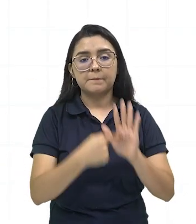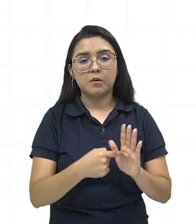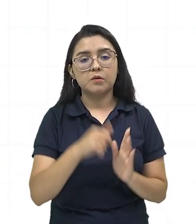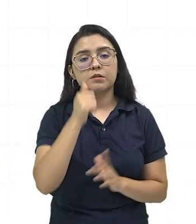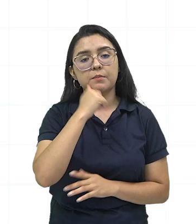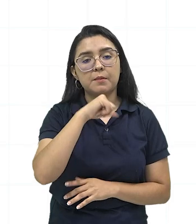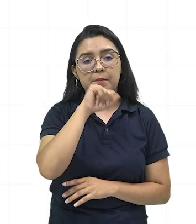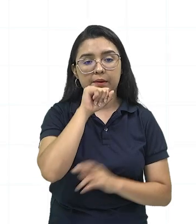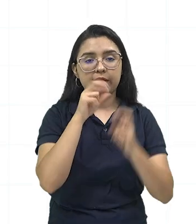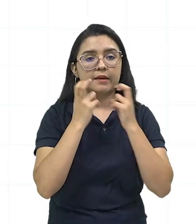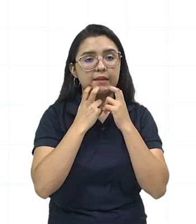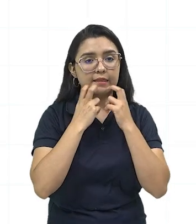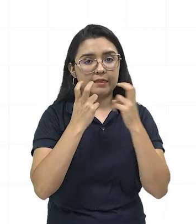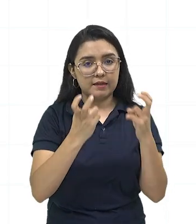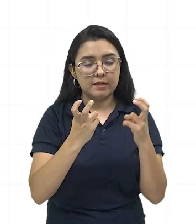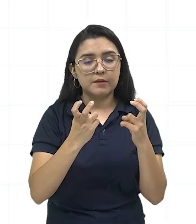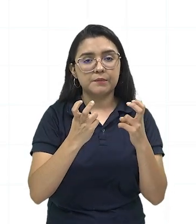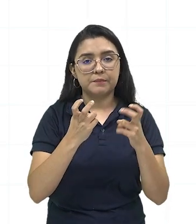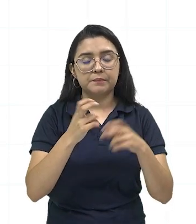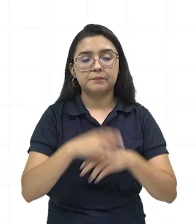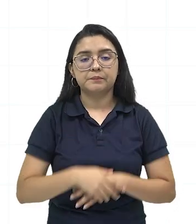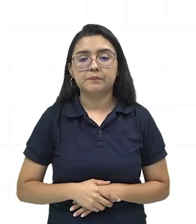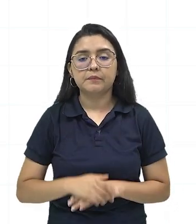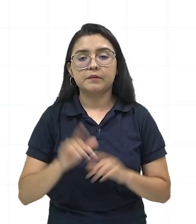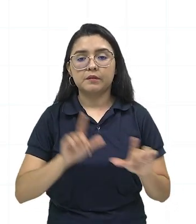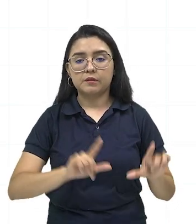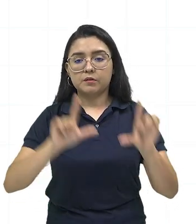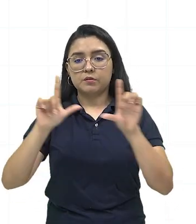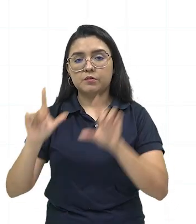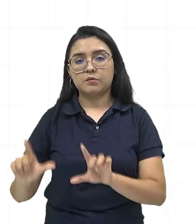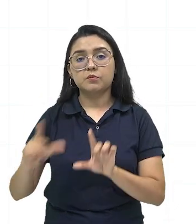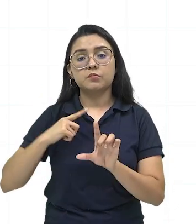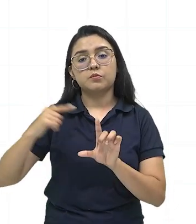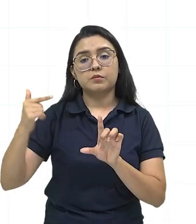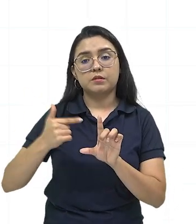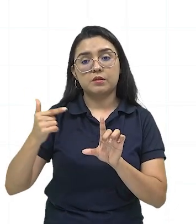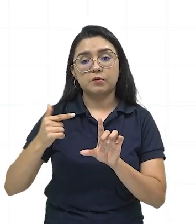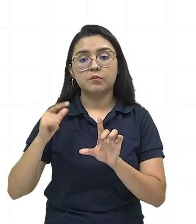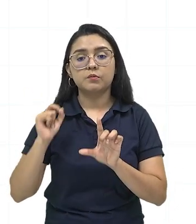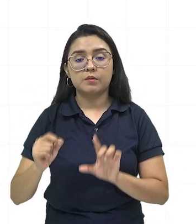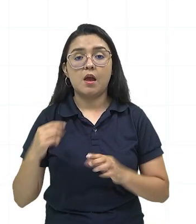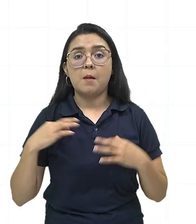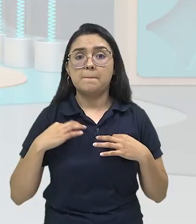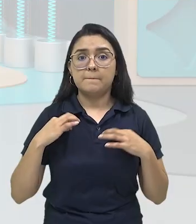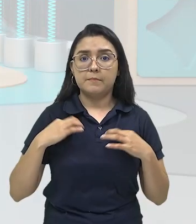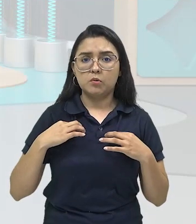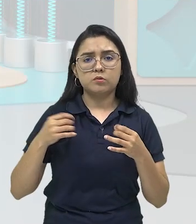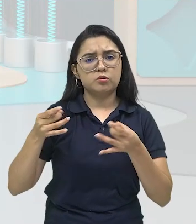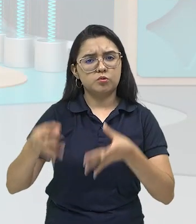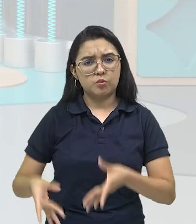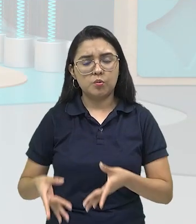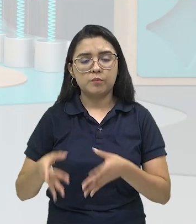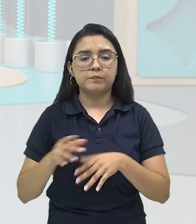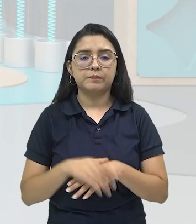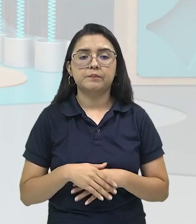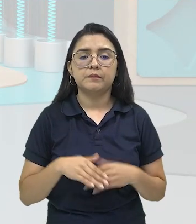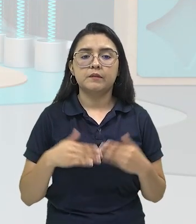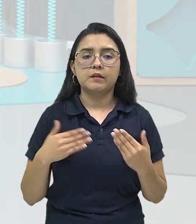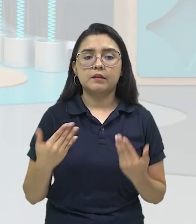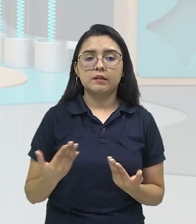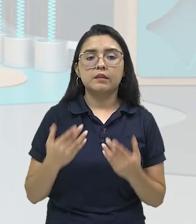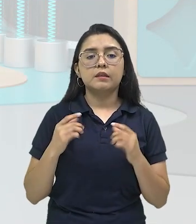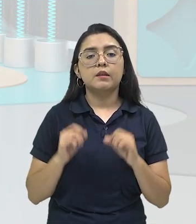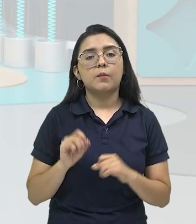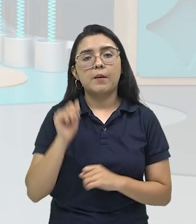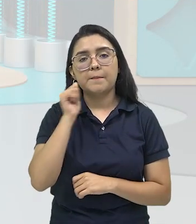falando mais alto para a criança ouvir. No segundo, olha só a blusa aqui, a Aninha ali, opa, desculpa, foi sem querer, né? Pela expressão, parece que, opa,